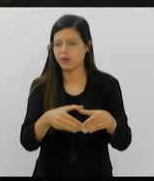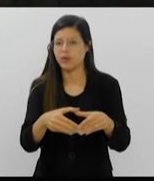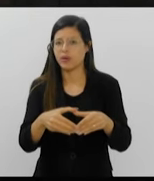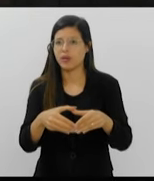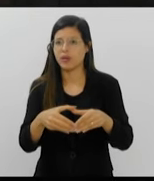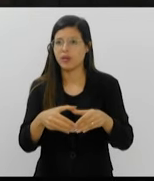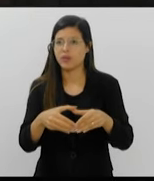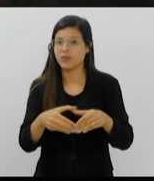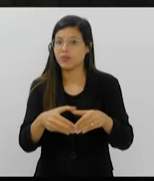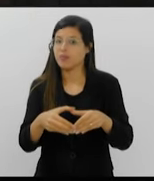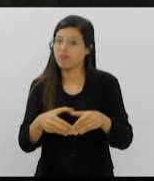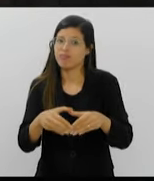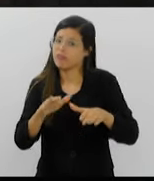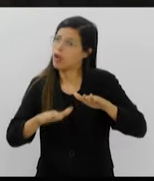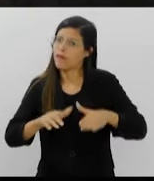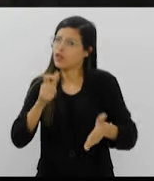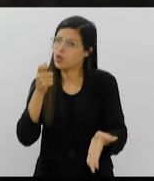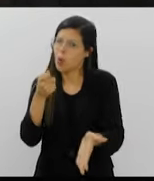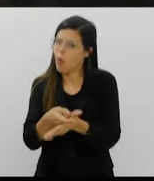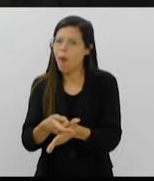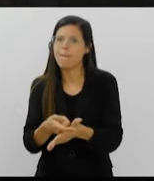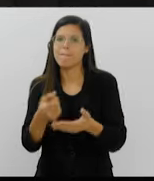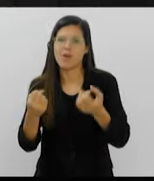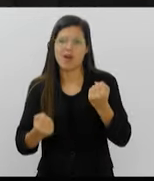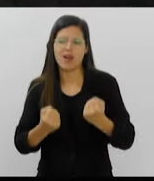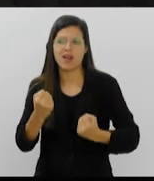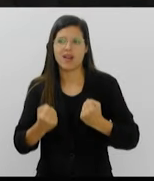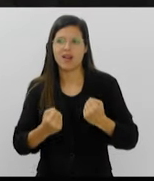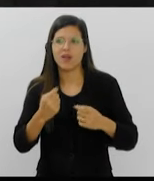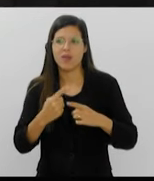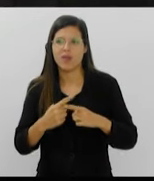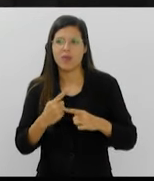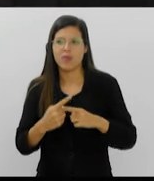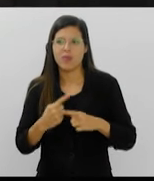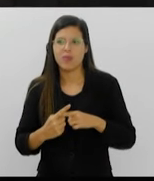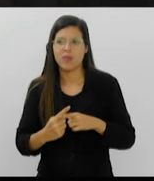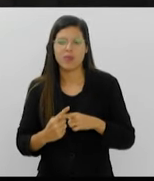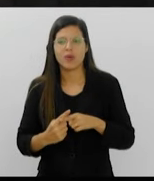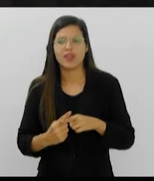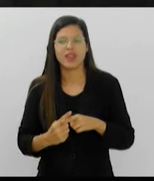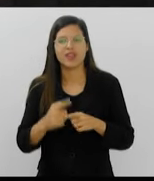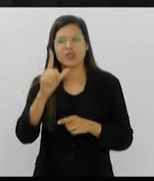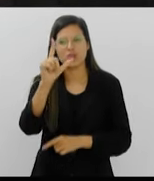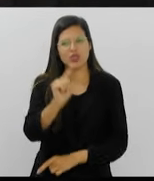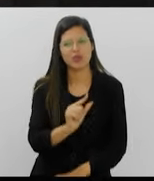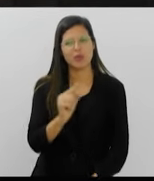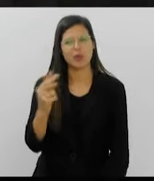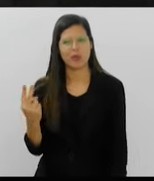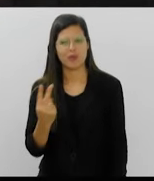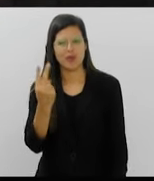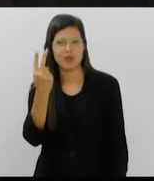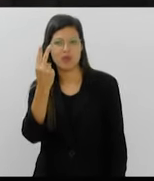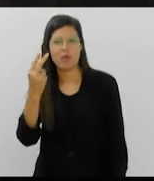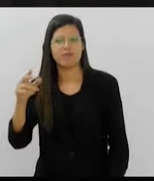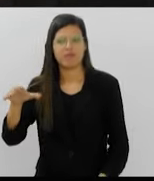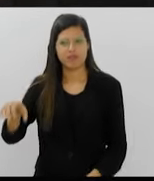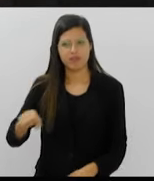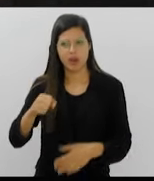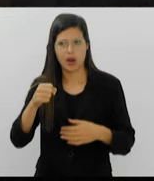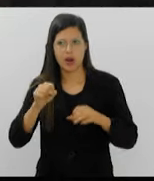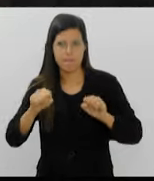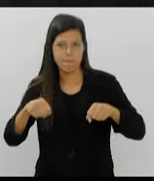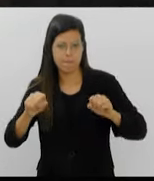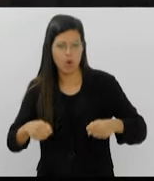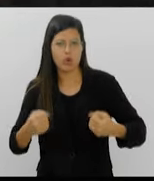devem ser os compradores. Eles mesmos compram o carro, porque depreciam o veículo do cidadão. Ele pega a sua moto, o seu carro, vai lá para dentro,